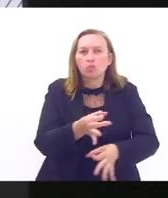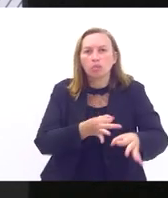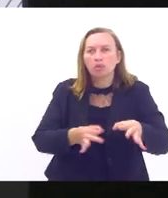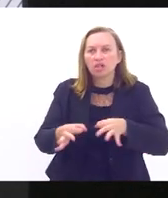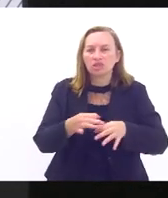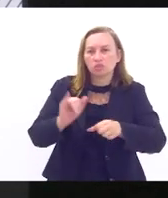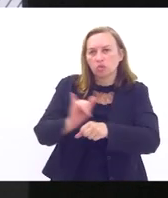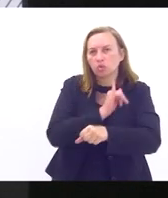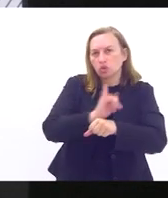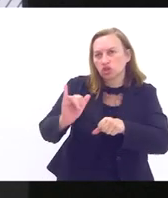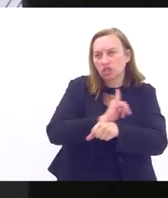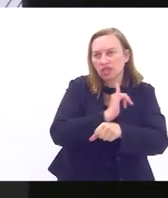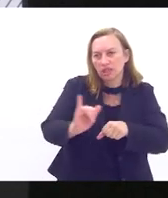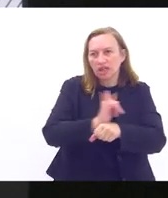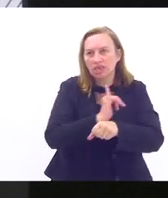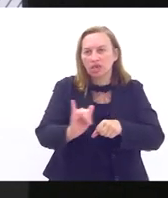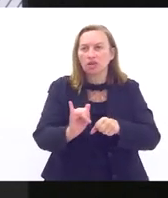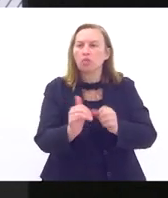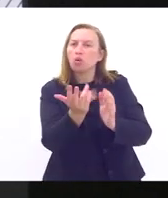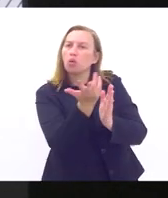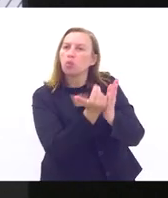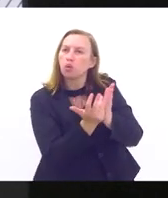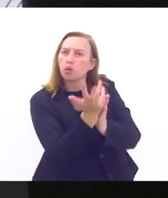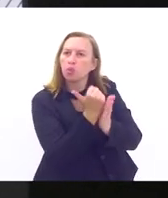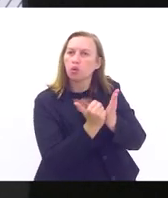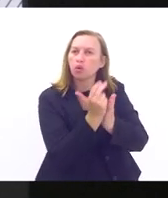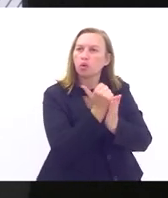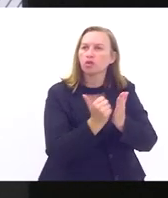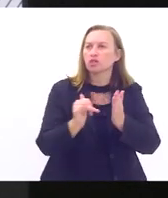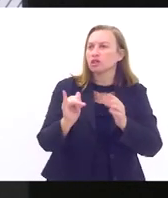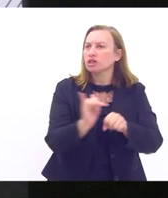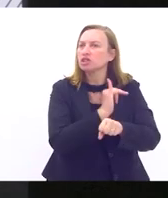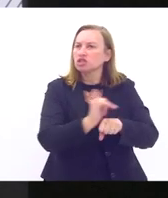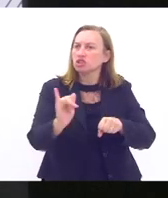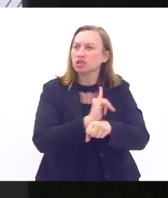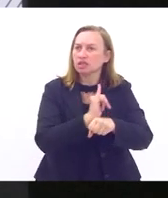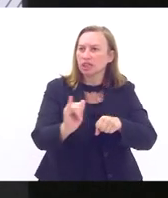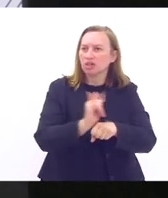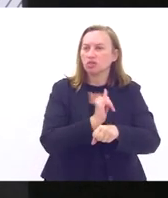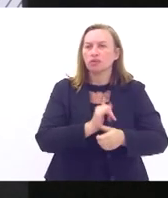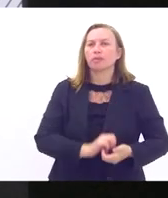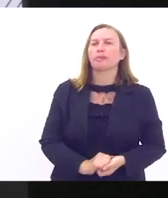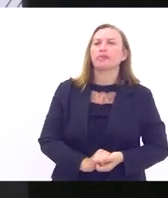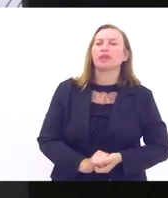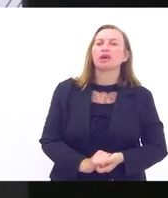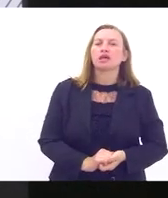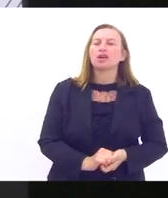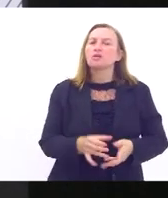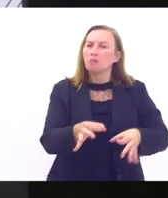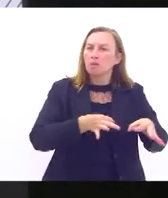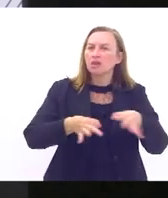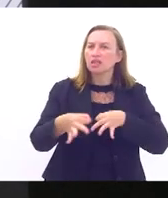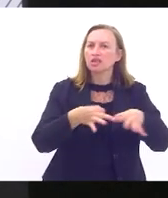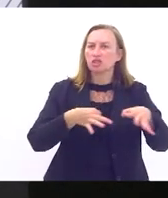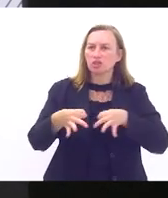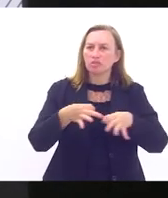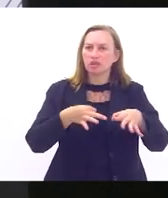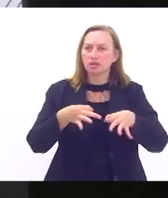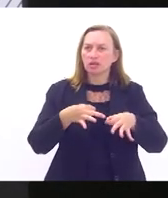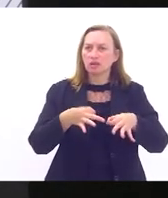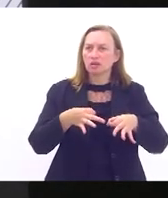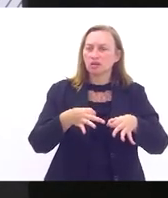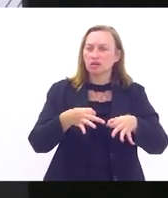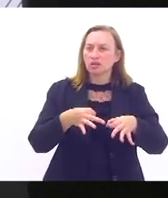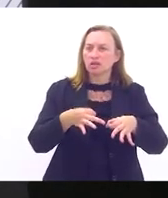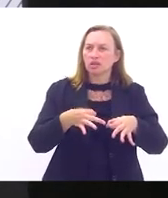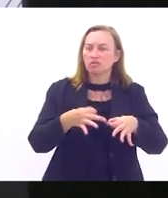planejamento estratégico, um mapa estratégico, e esse planejamento, que foi feito